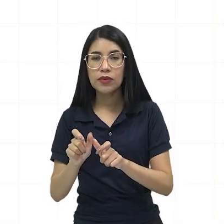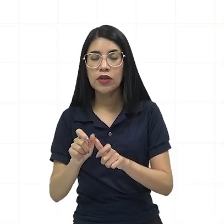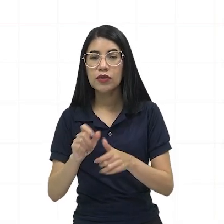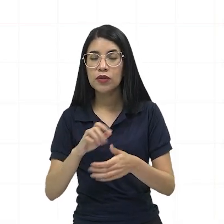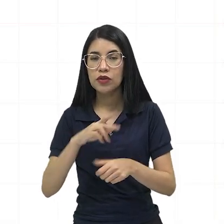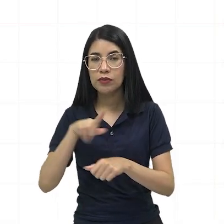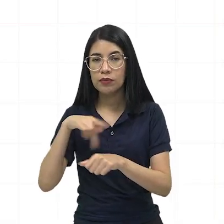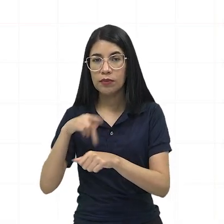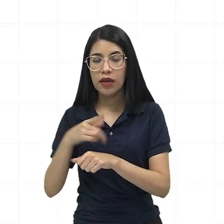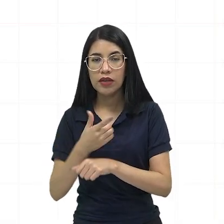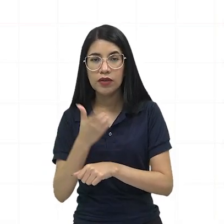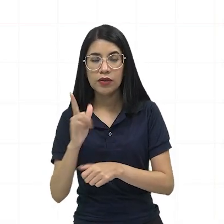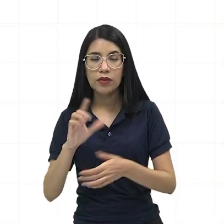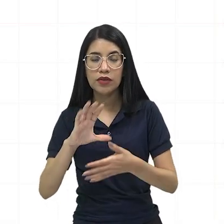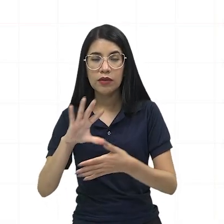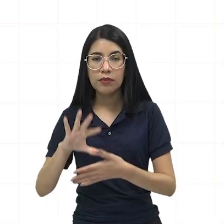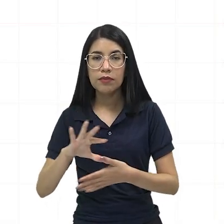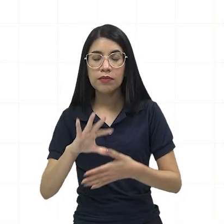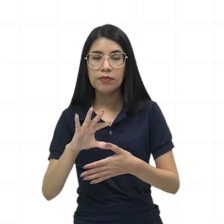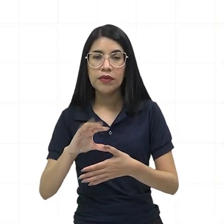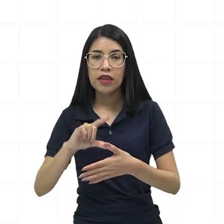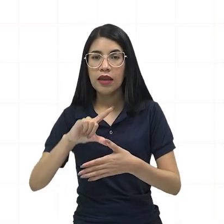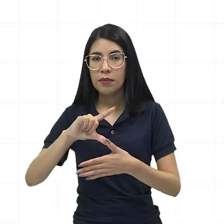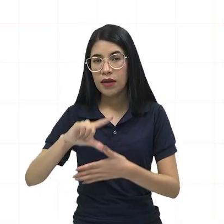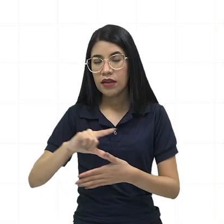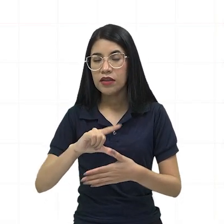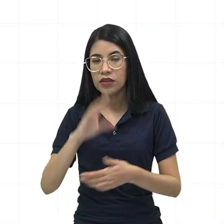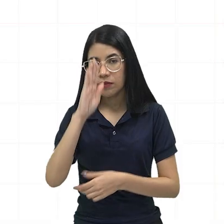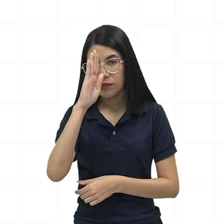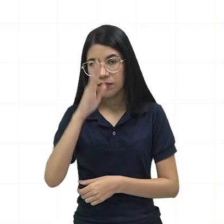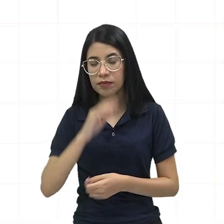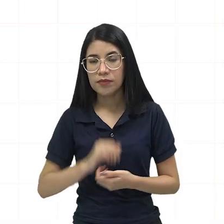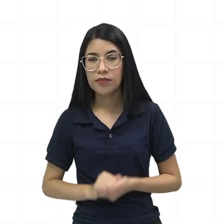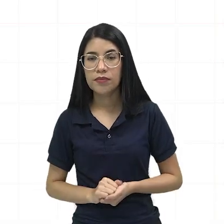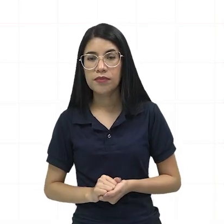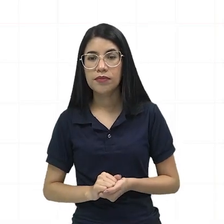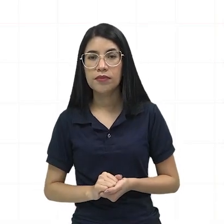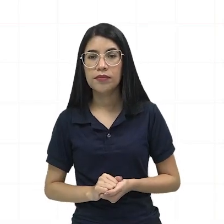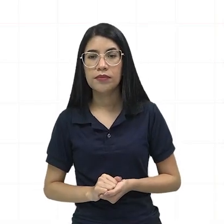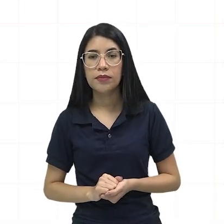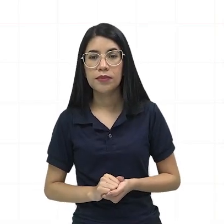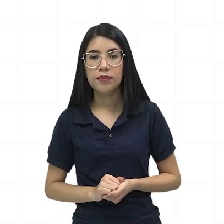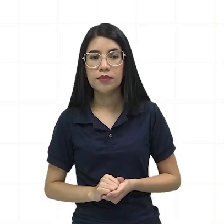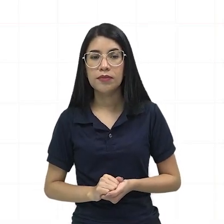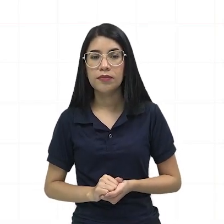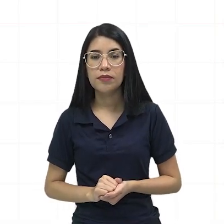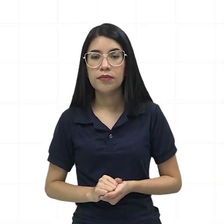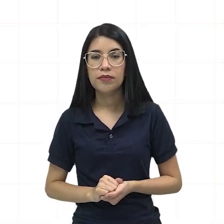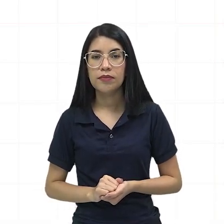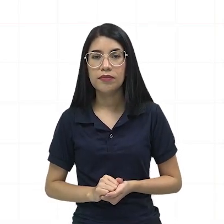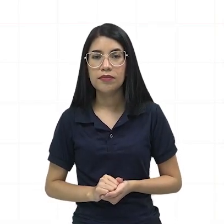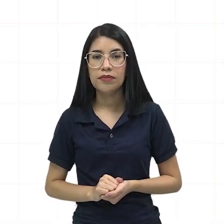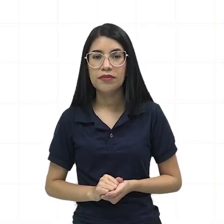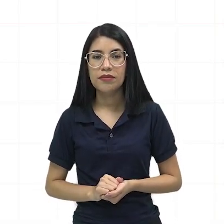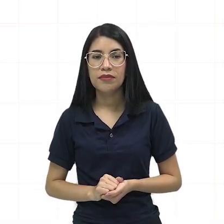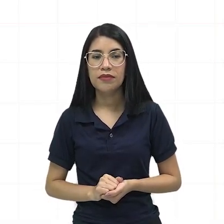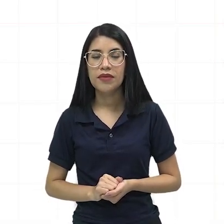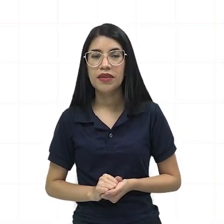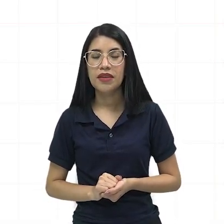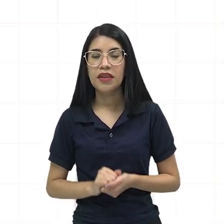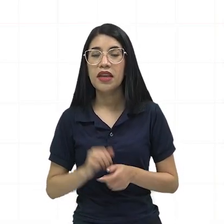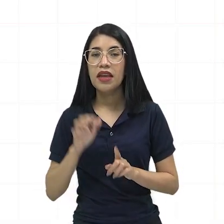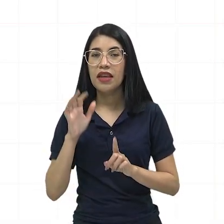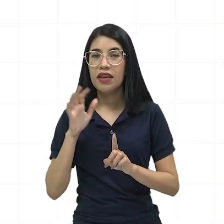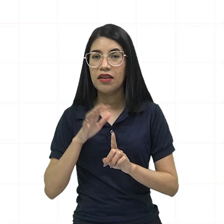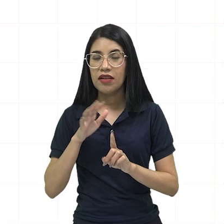demais países das Américas Latinas. Vamos ver o que o texto fala para a gente. Influenciou a política